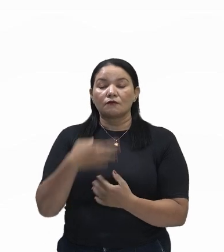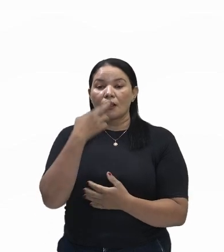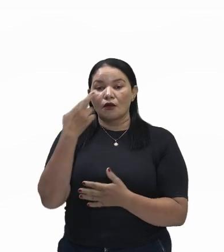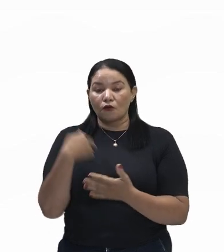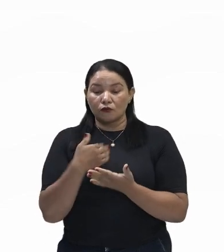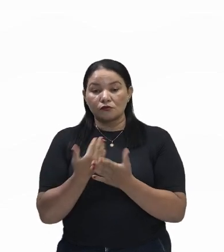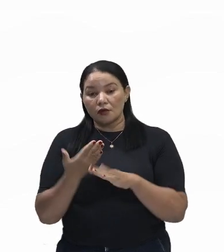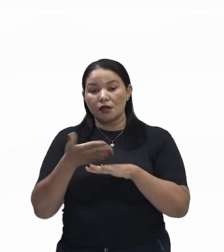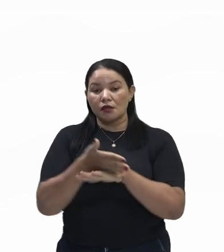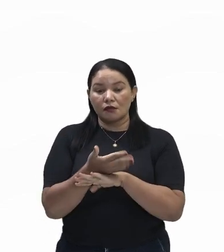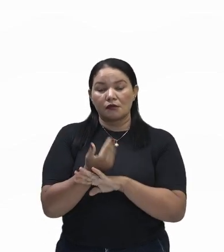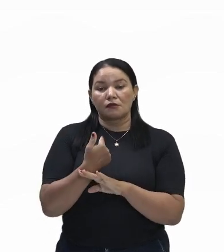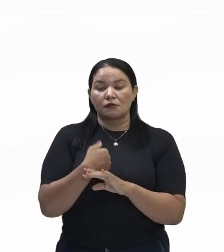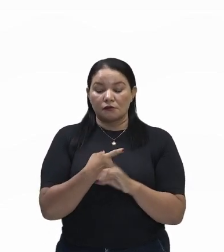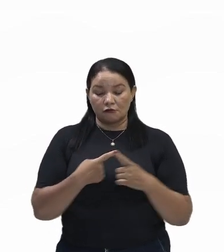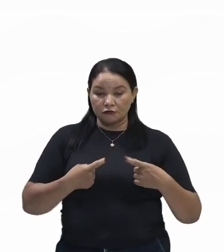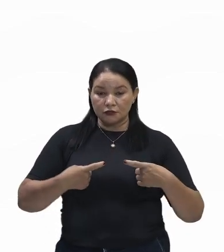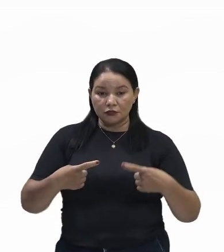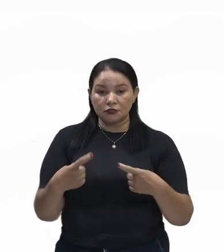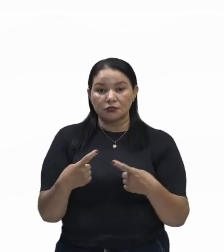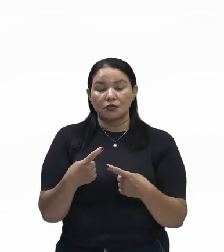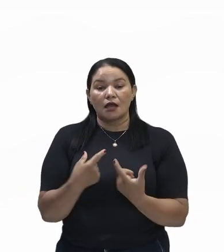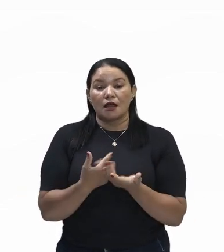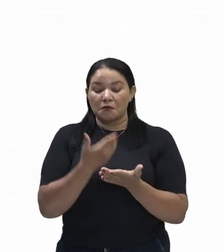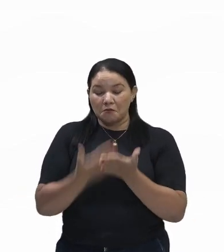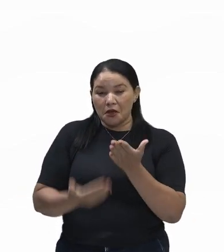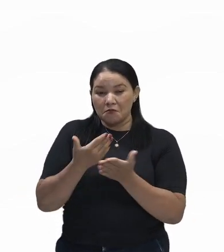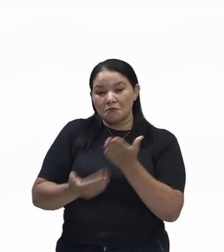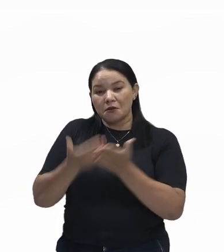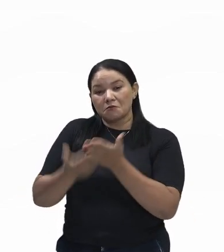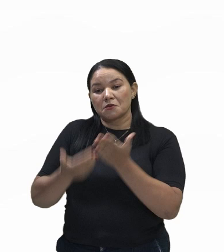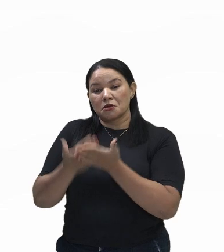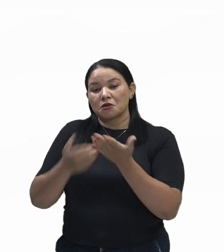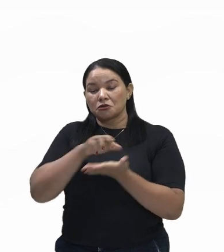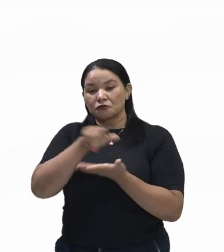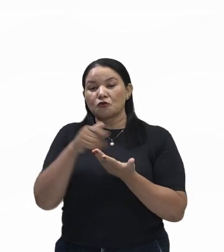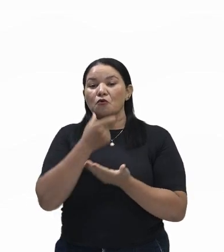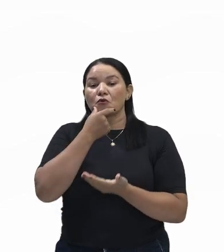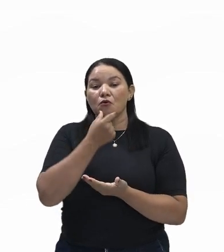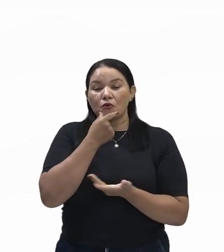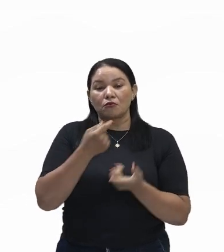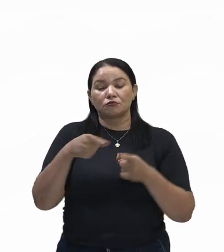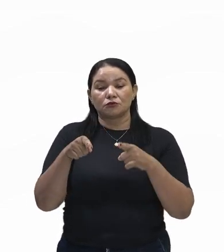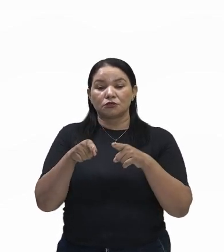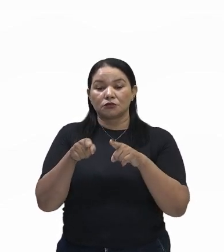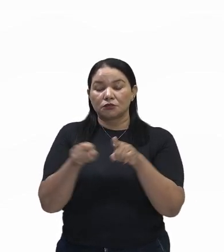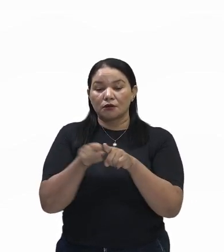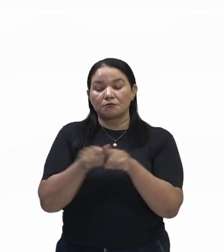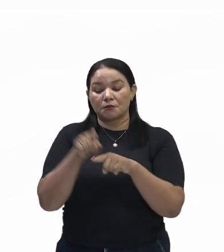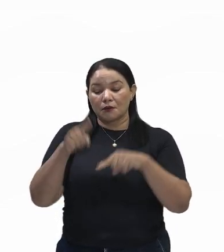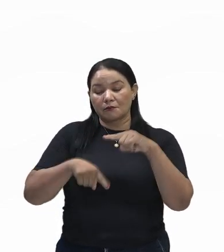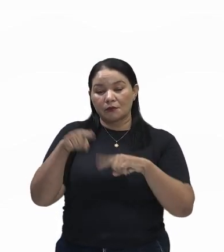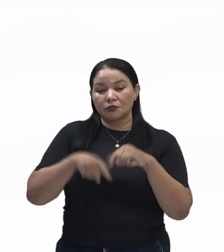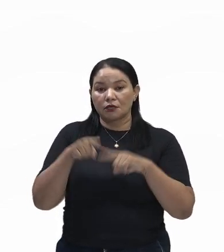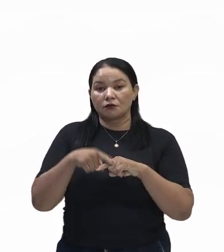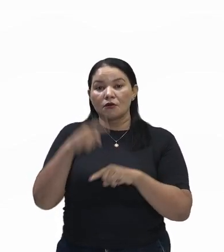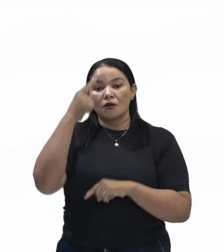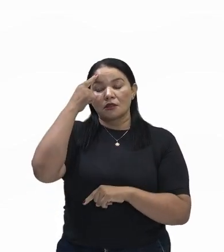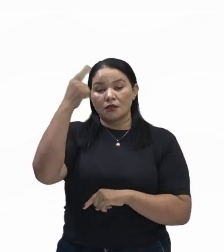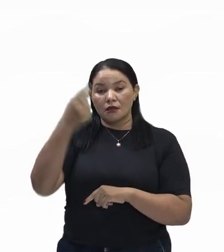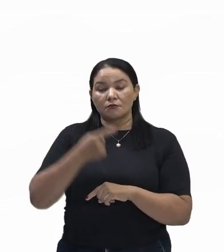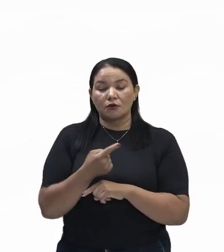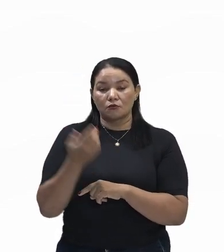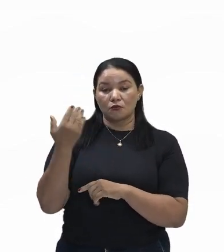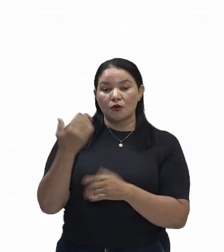guerra e ela vai ter uma perca considerável de homens e recursos. Por quê? Lembra lá que a gente mencionou